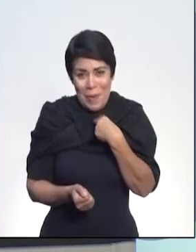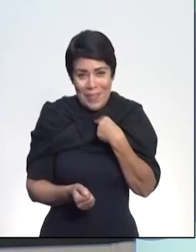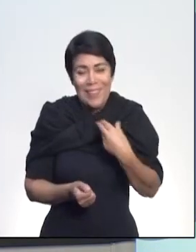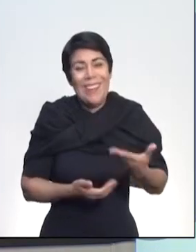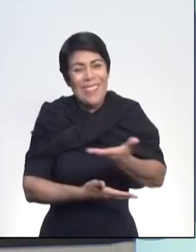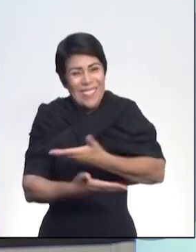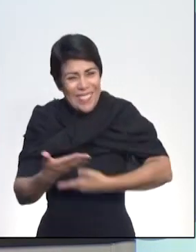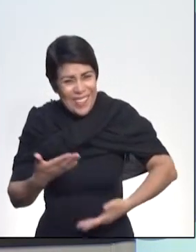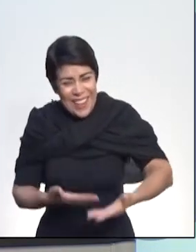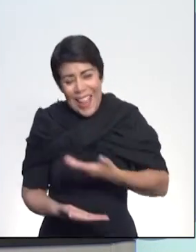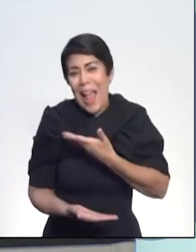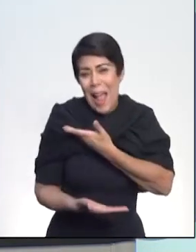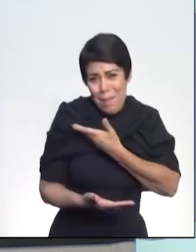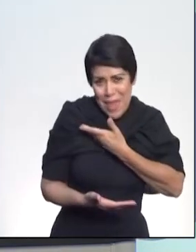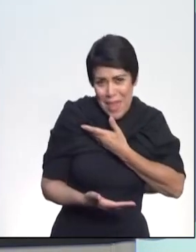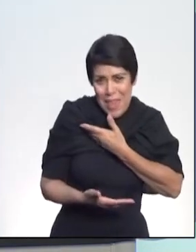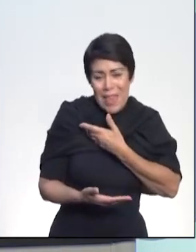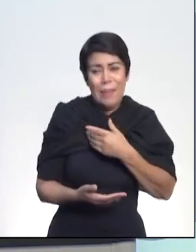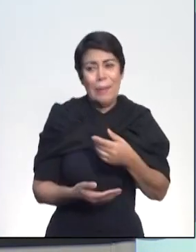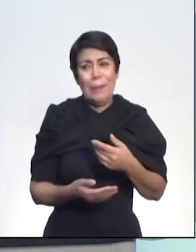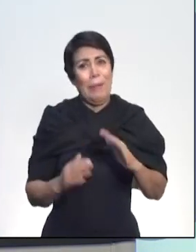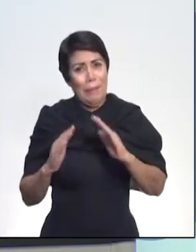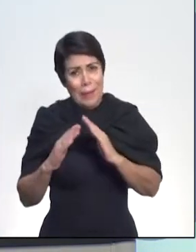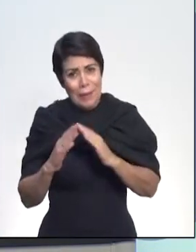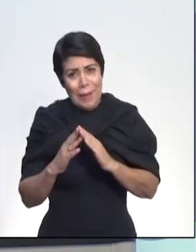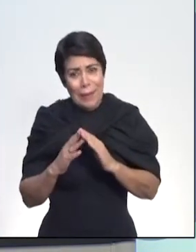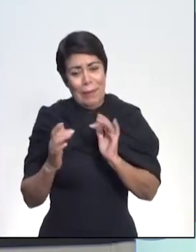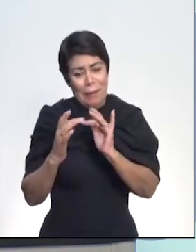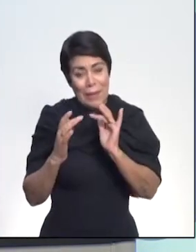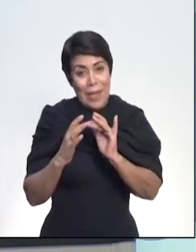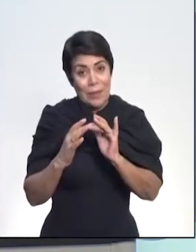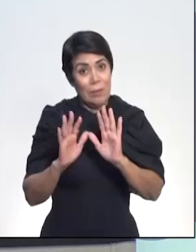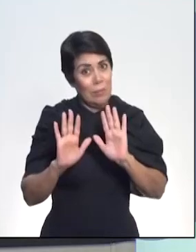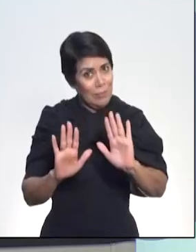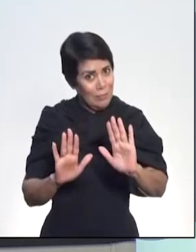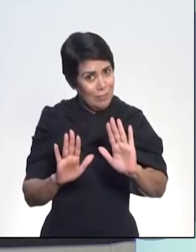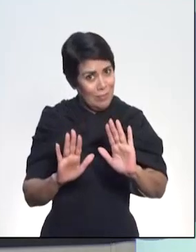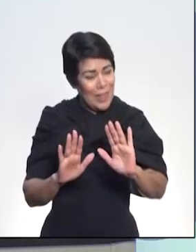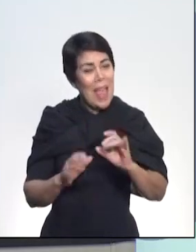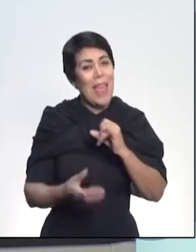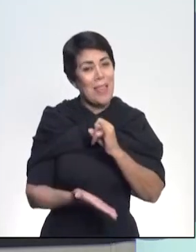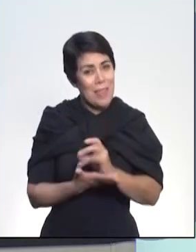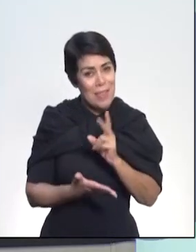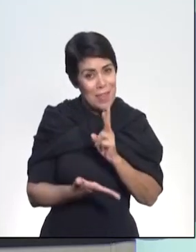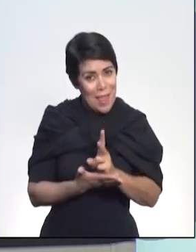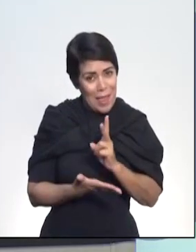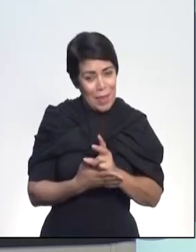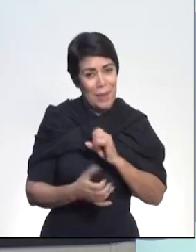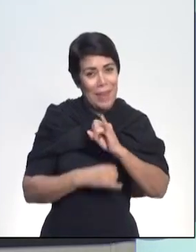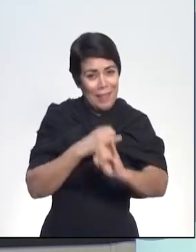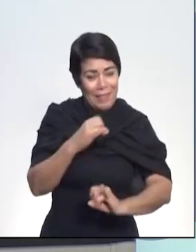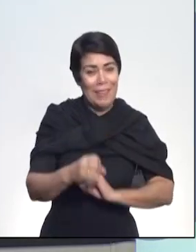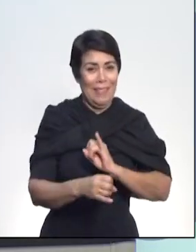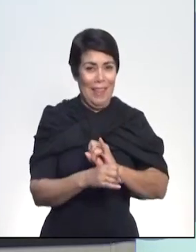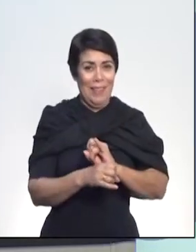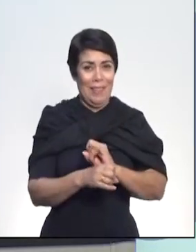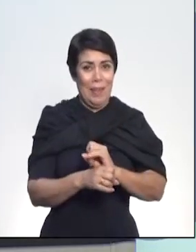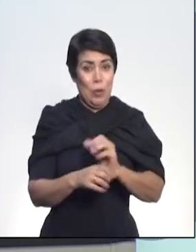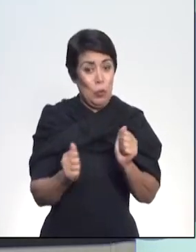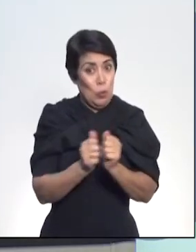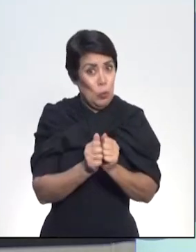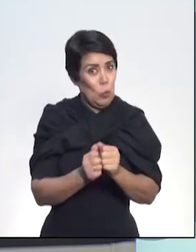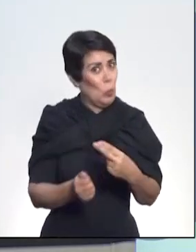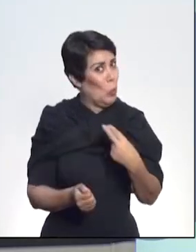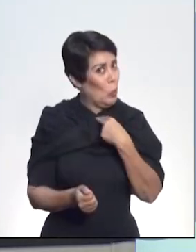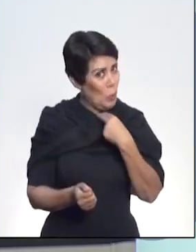com um amigo, compartilha com o vizinho, mas lembre, sempre de maneira virtual, ok? Então, muito obrigado. Vocês